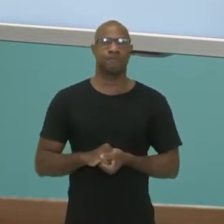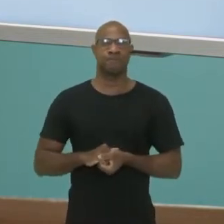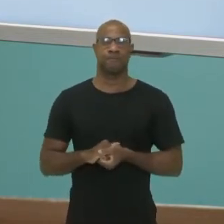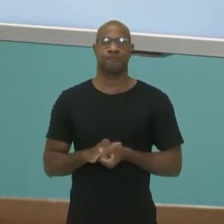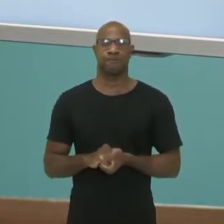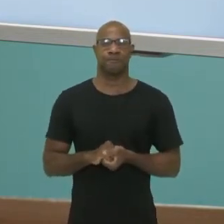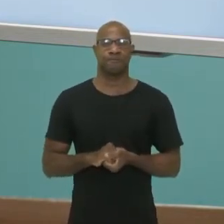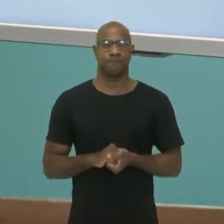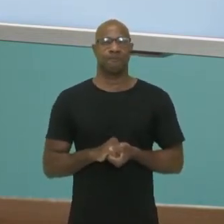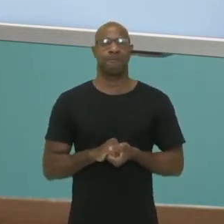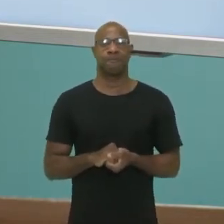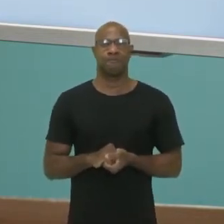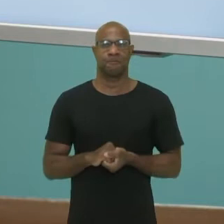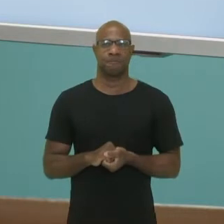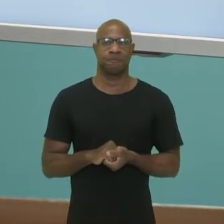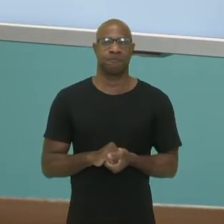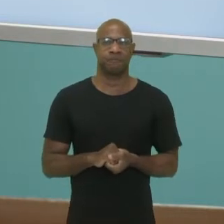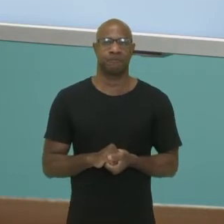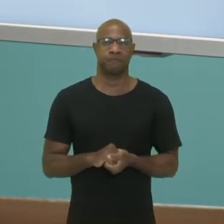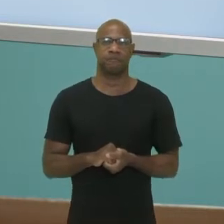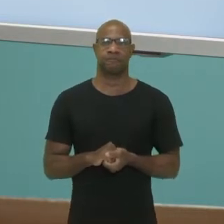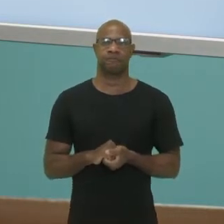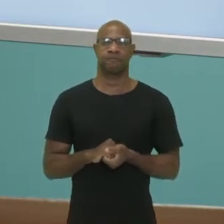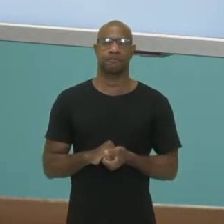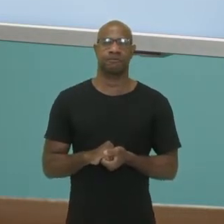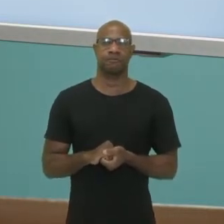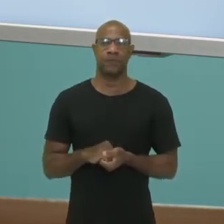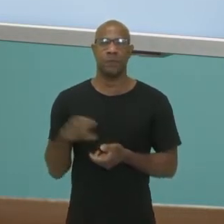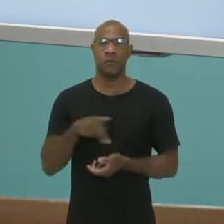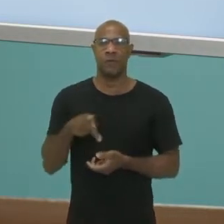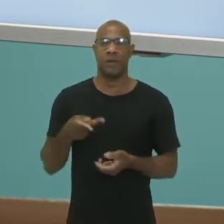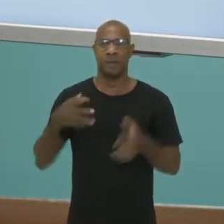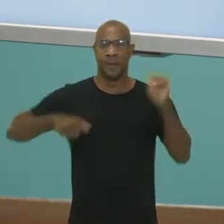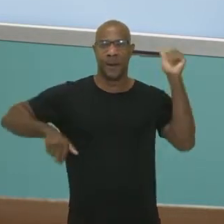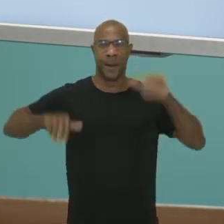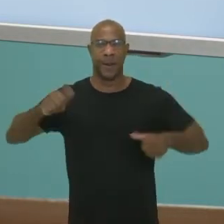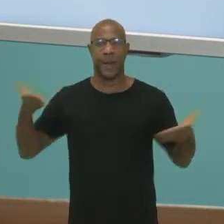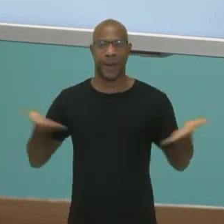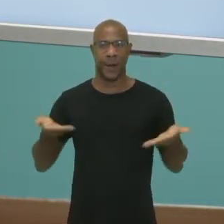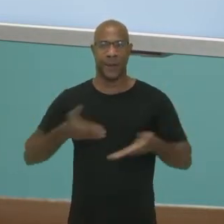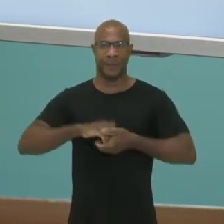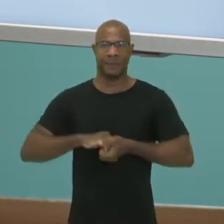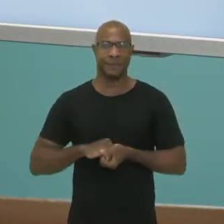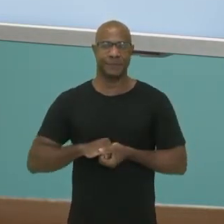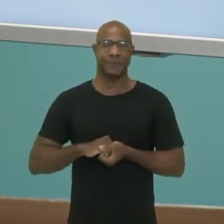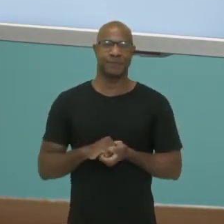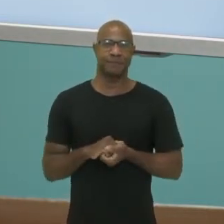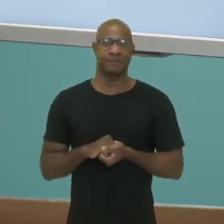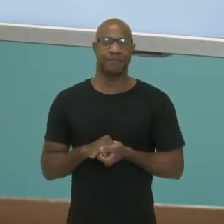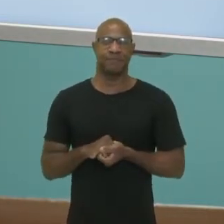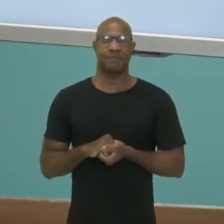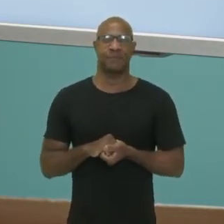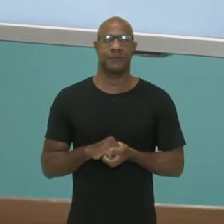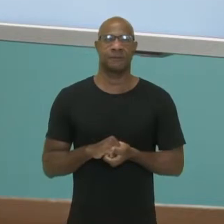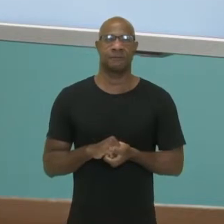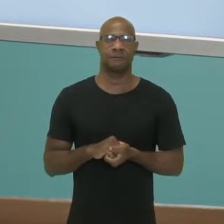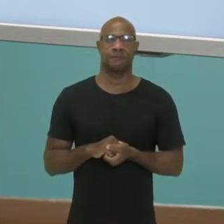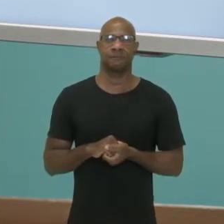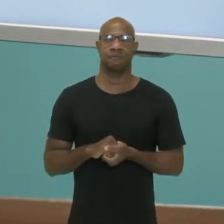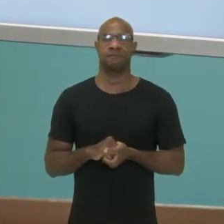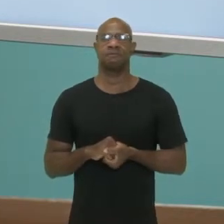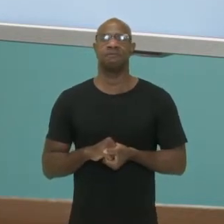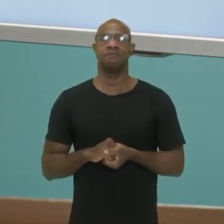muitos quehaceres. Estudar, trabalhar, divertir-se. E sempre buscamos uma